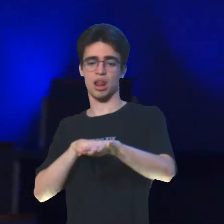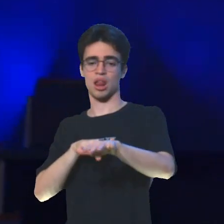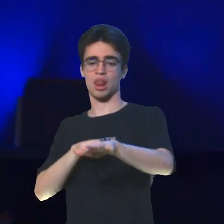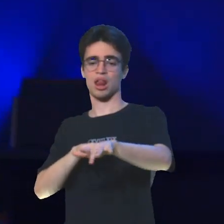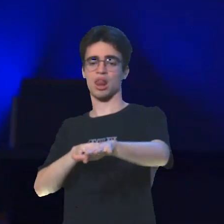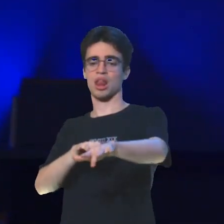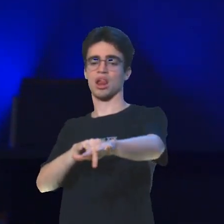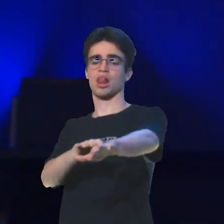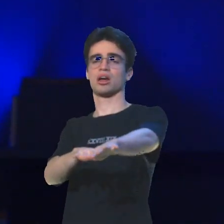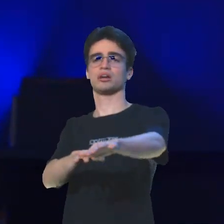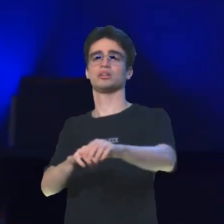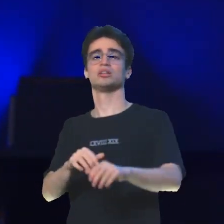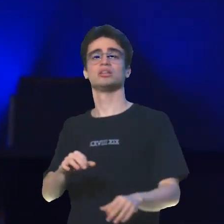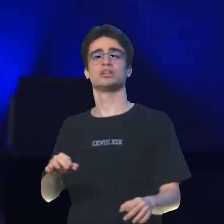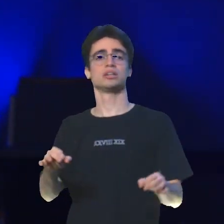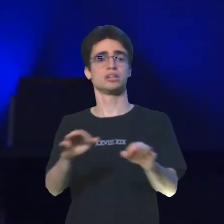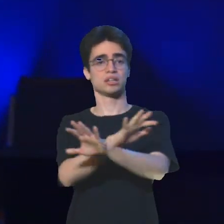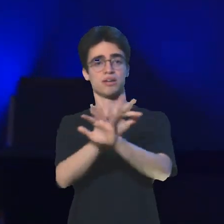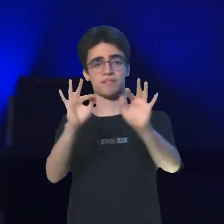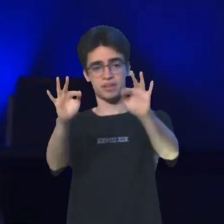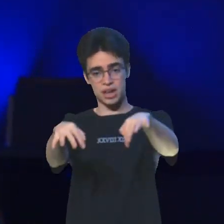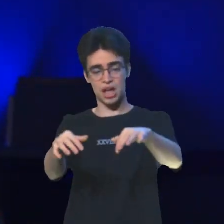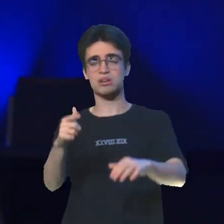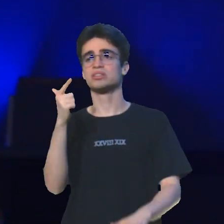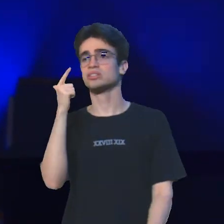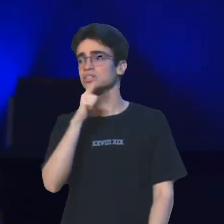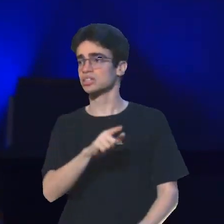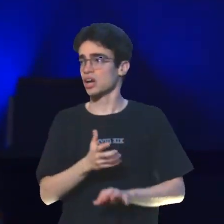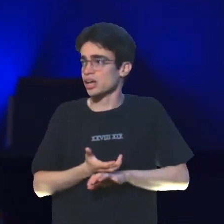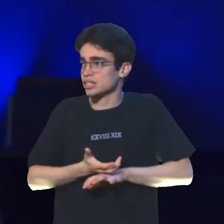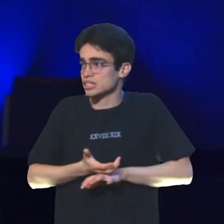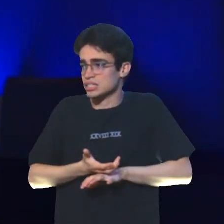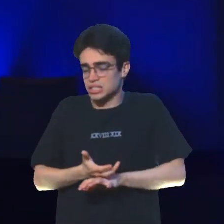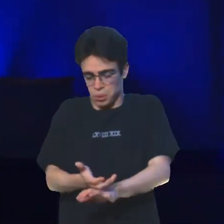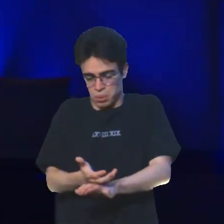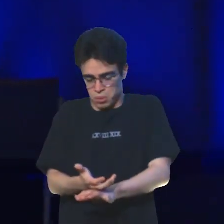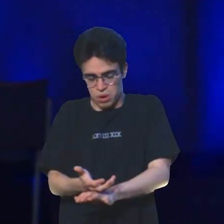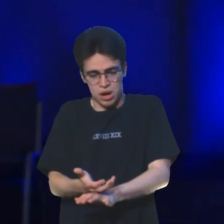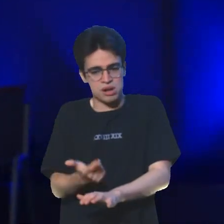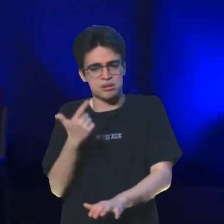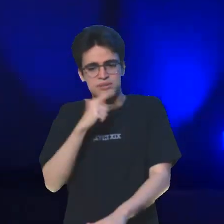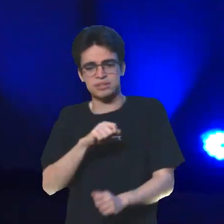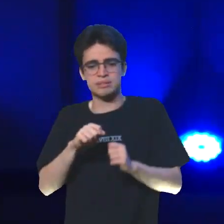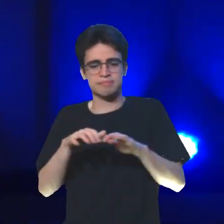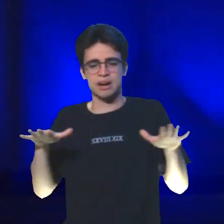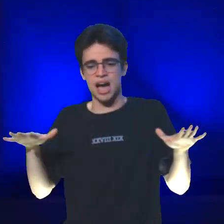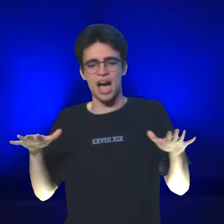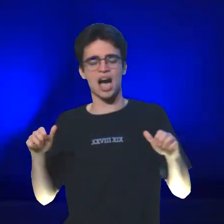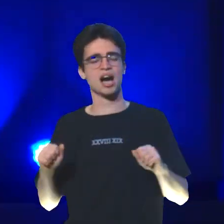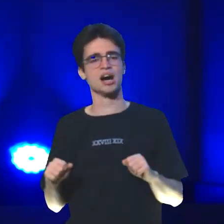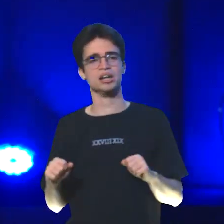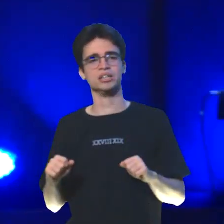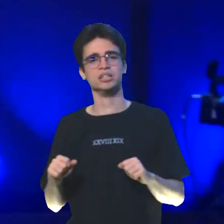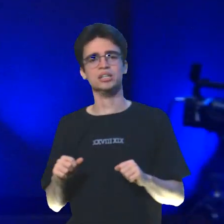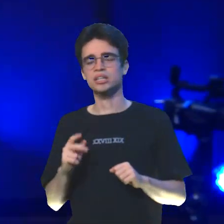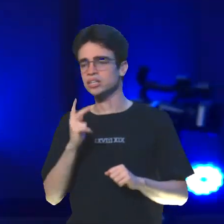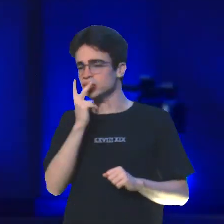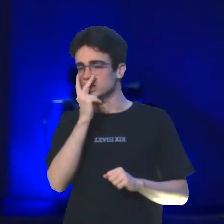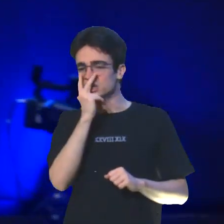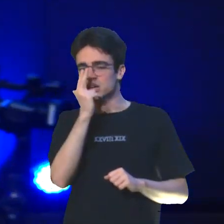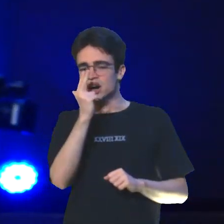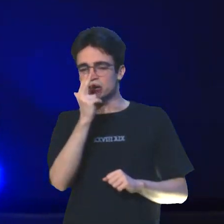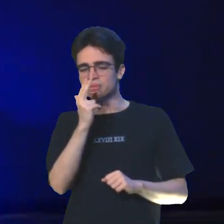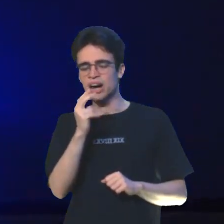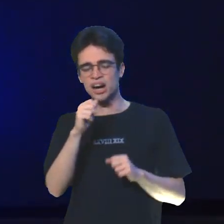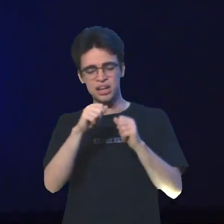e chegasse do outro lado com os pés secos. A Bíblia vai falar que foi como se eles passassem em